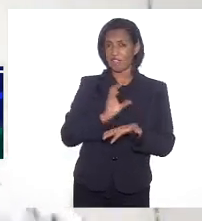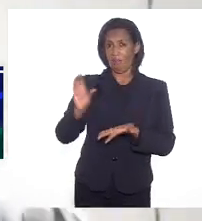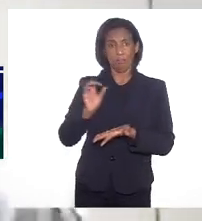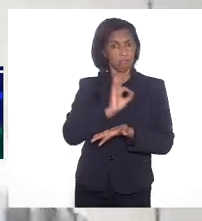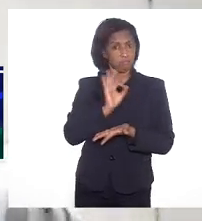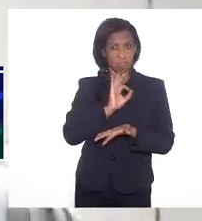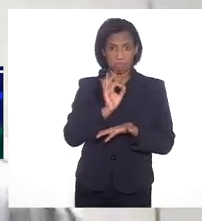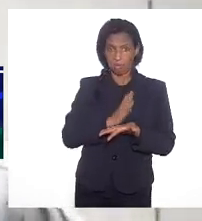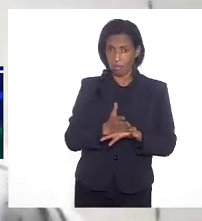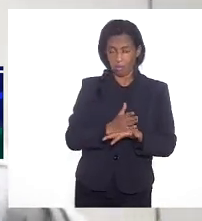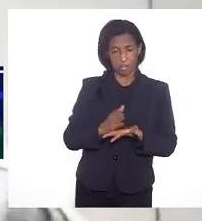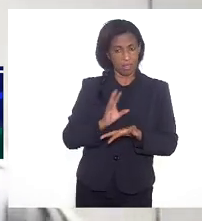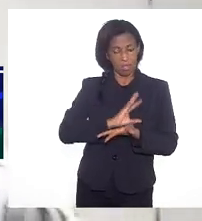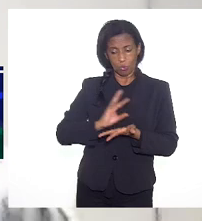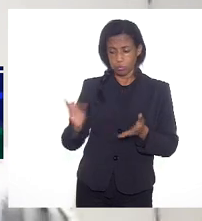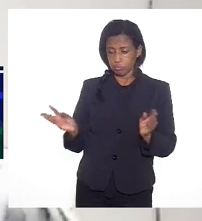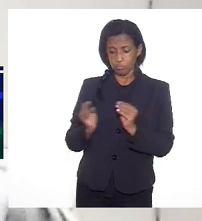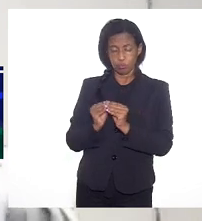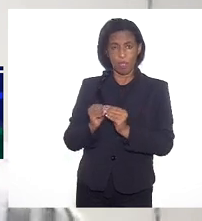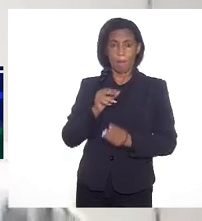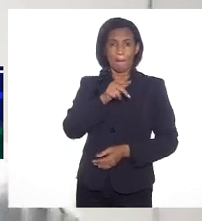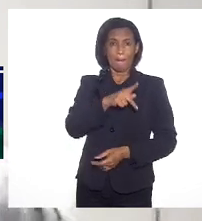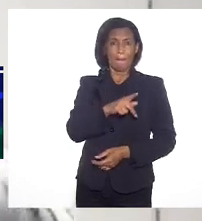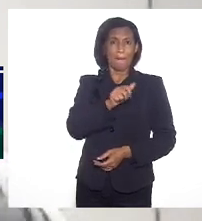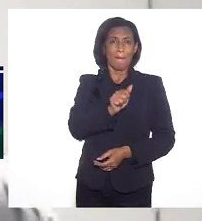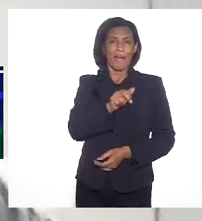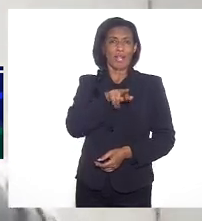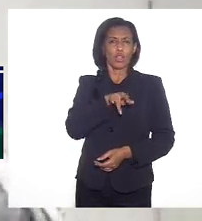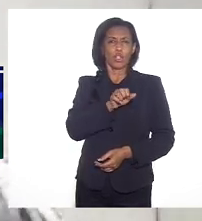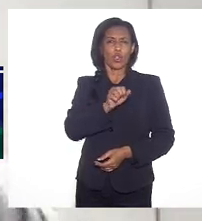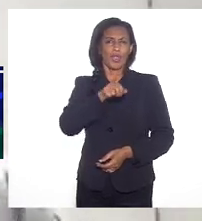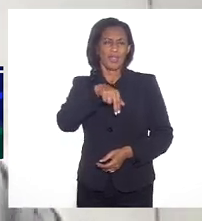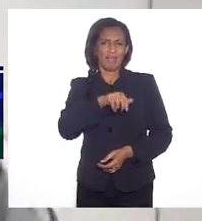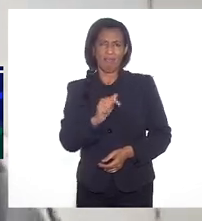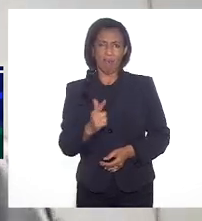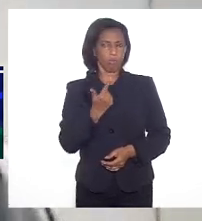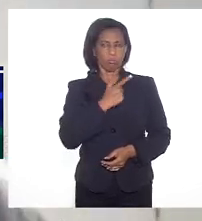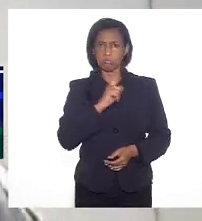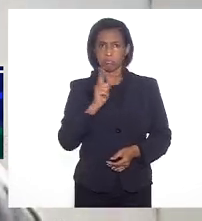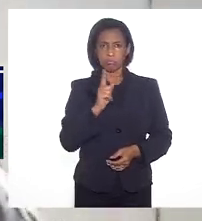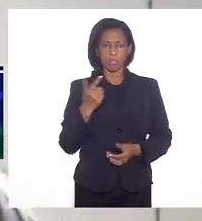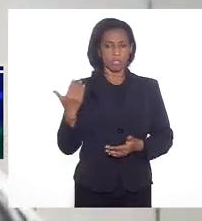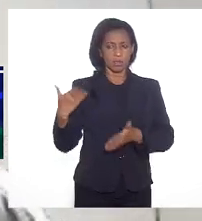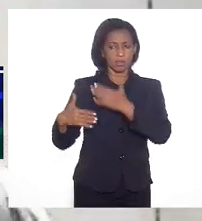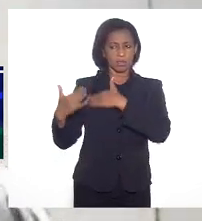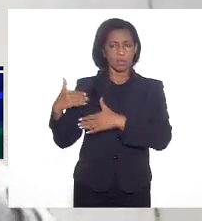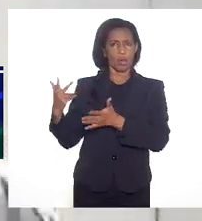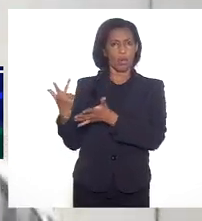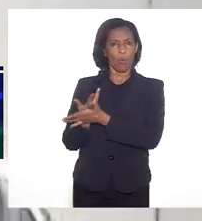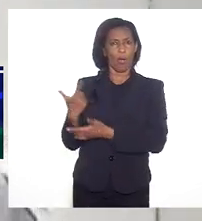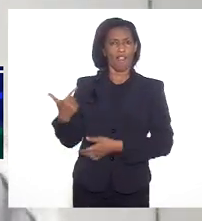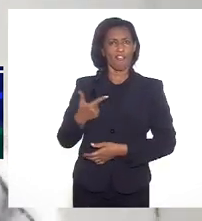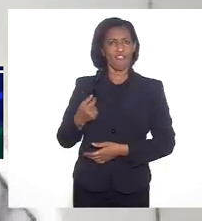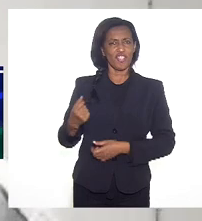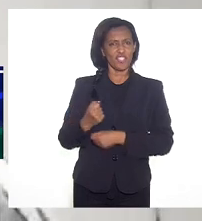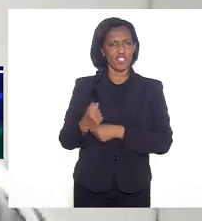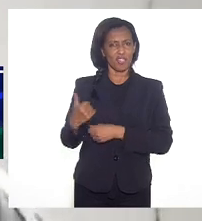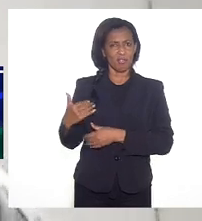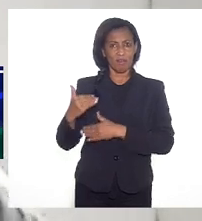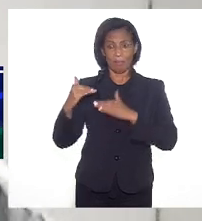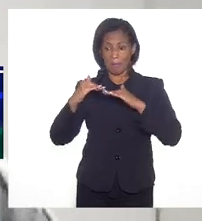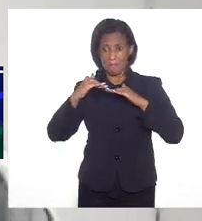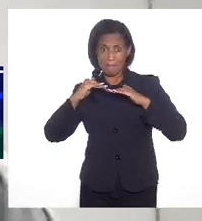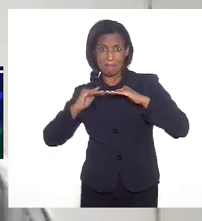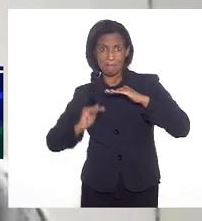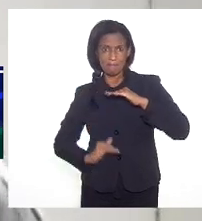não fez a contribuição patronal isso só passou a acontecer há pouco menos de 20 anos para cá e mesmo assim em valor inferior